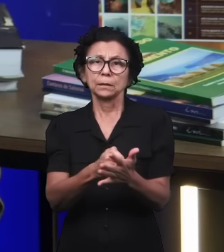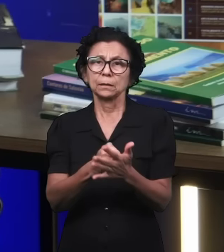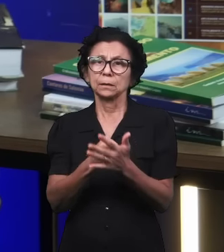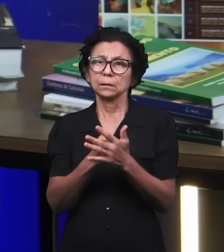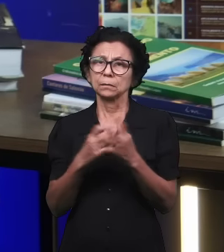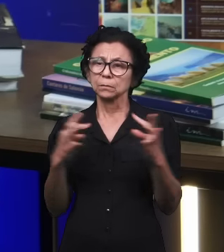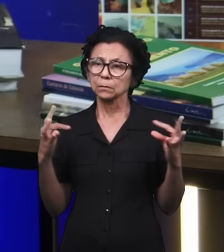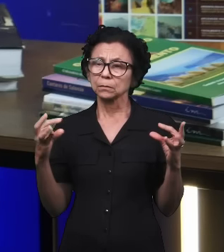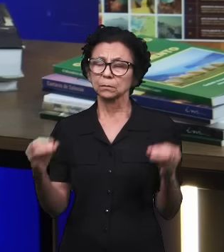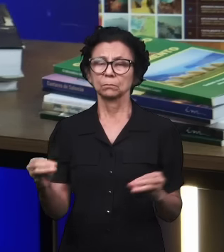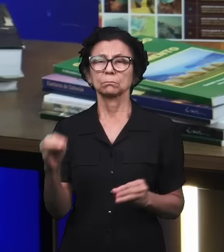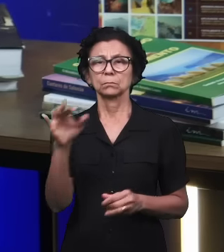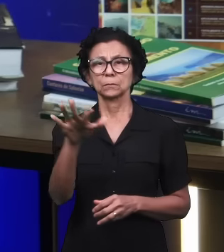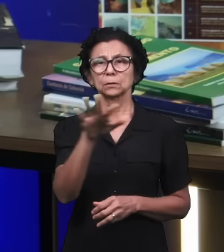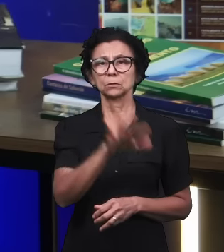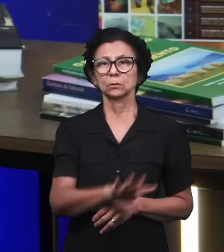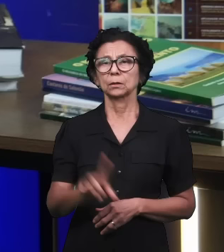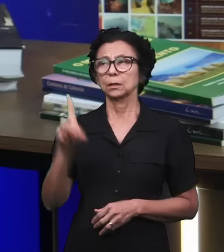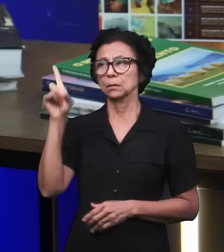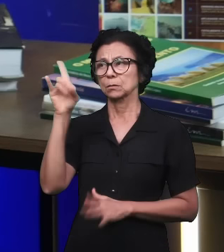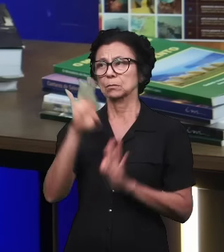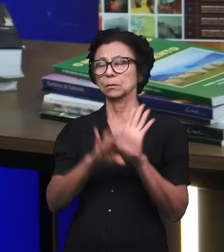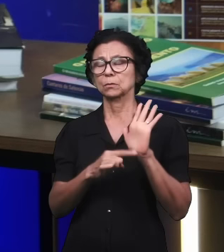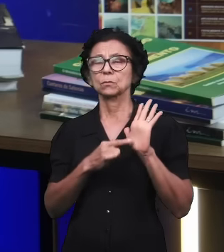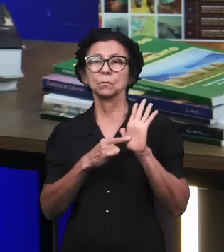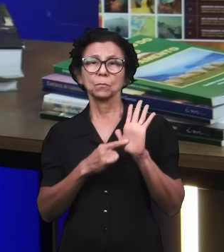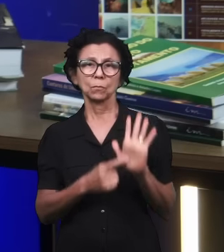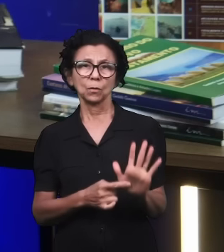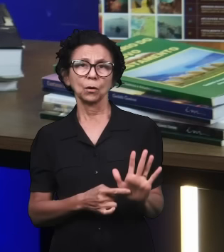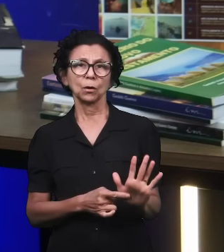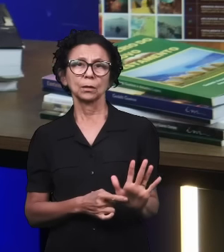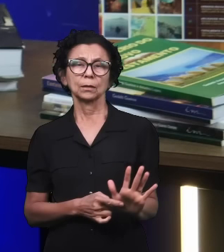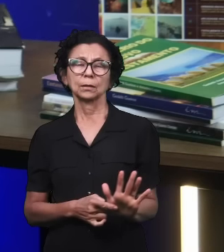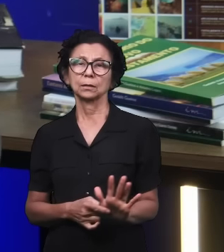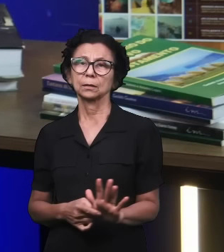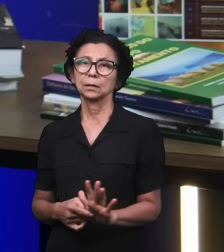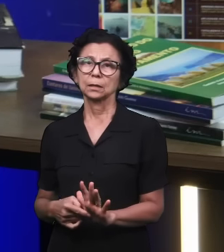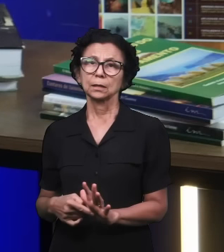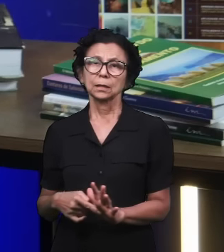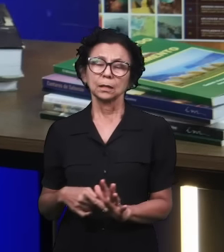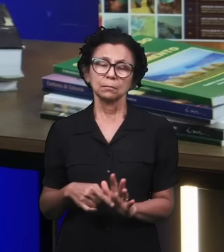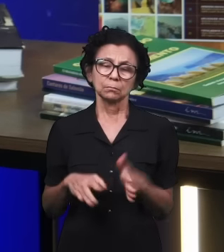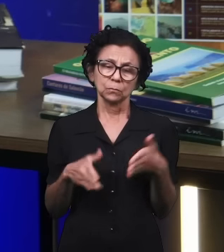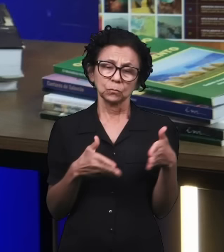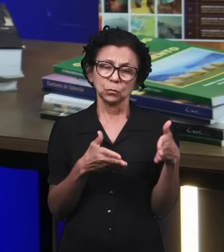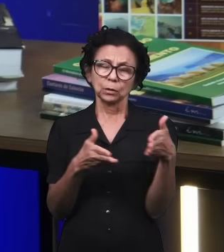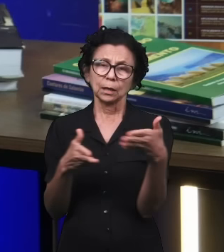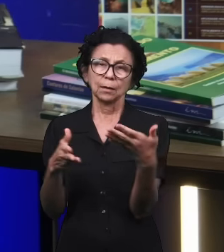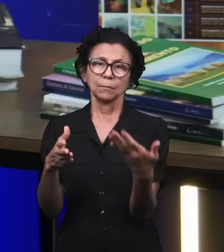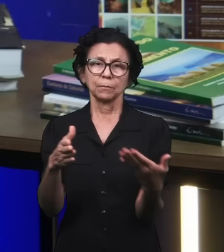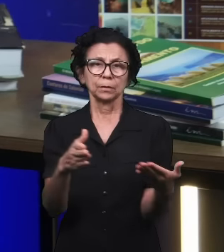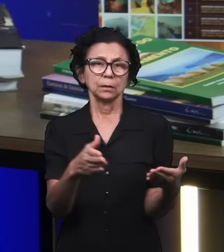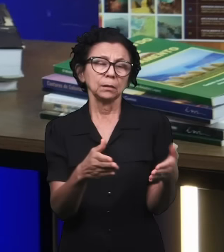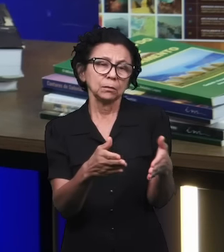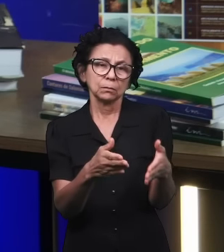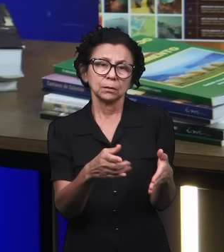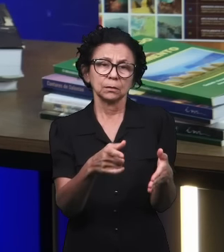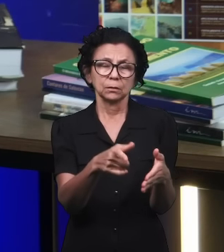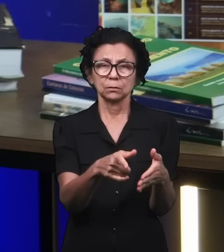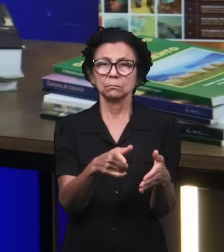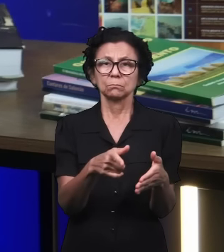Zabulon, Naftali, junto ao caminho do mar, é o caminho que você está dizendo, né? Às vezes é um caminho de morte, as pessoas estão